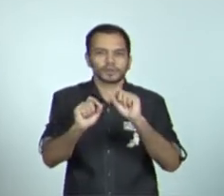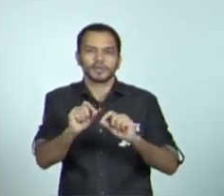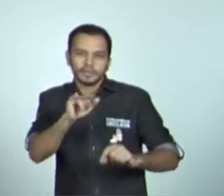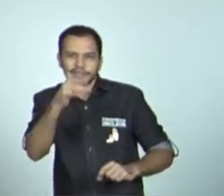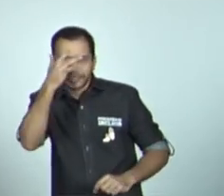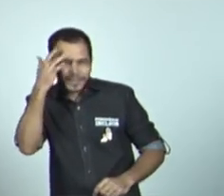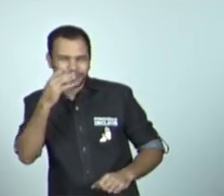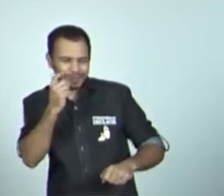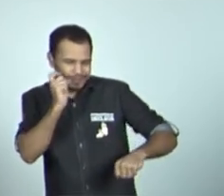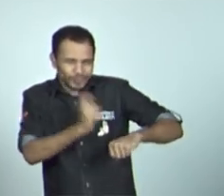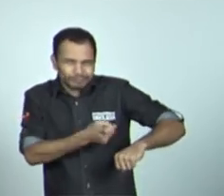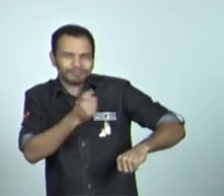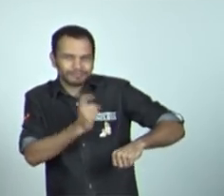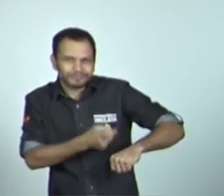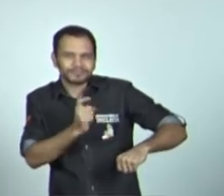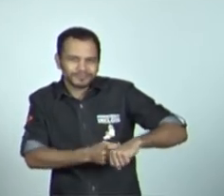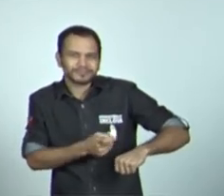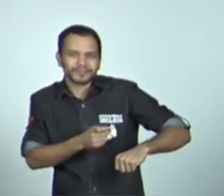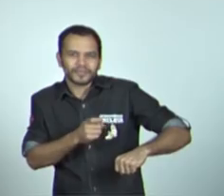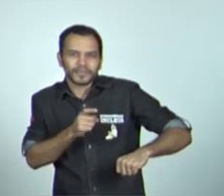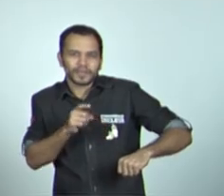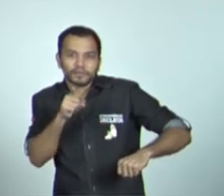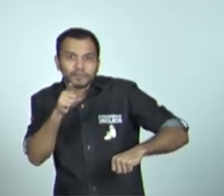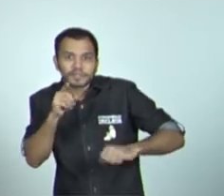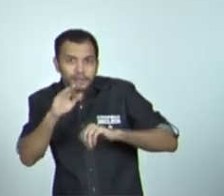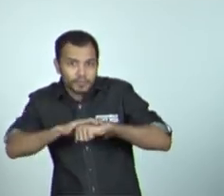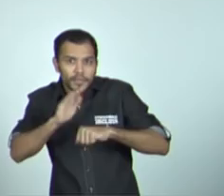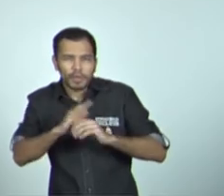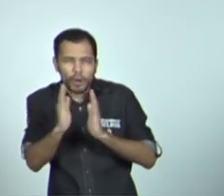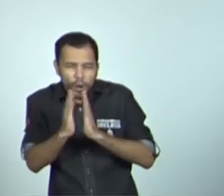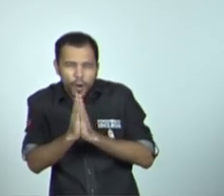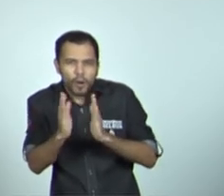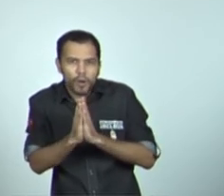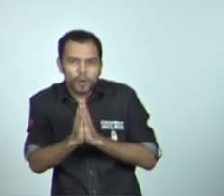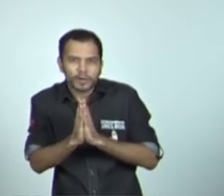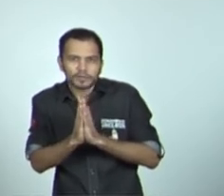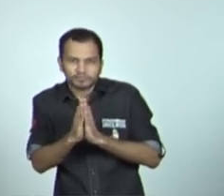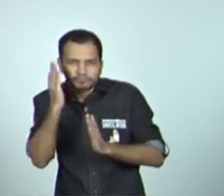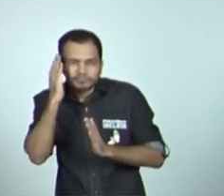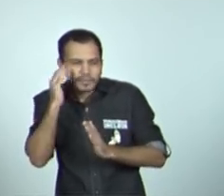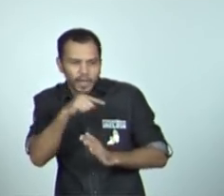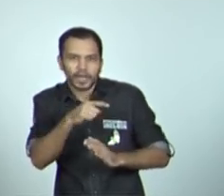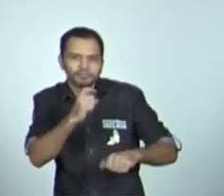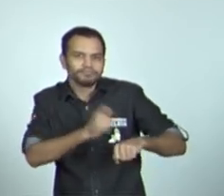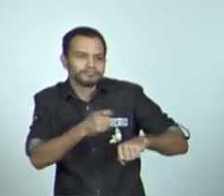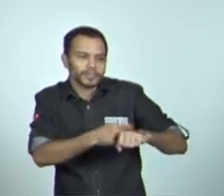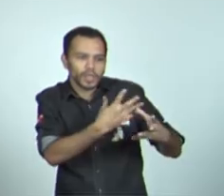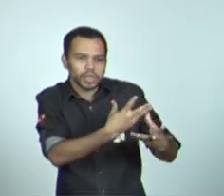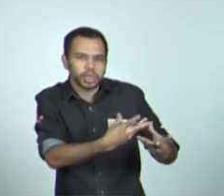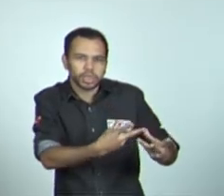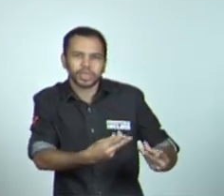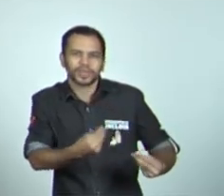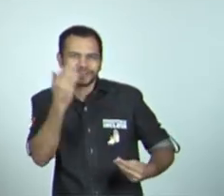duro duro de pedra e se tornar um homem próspero vencedor para escandalizar o mundo